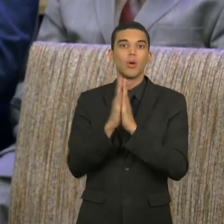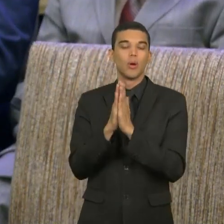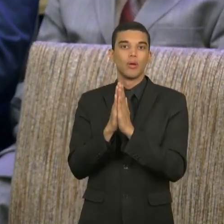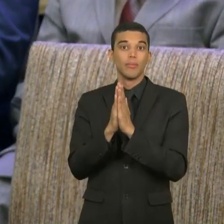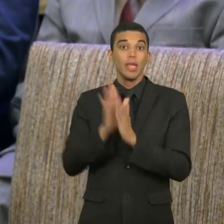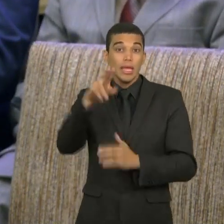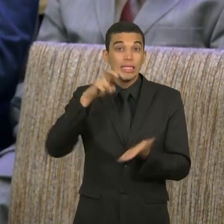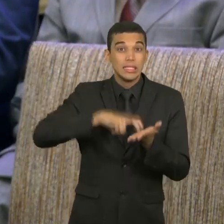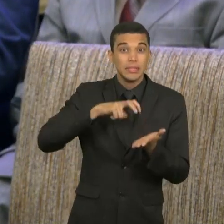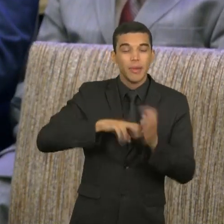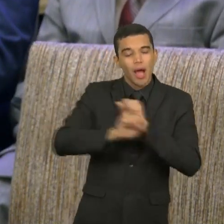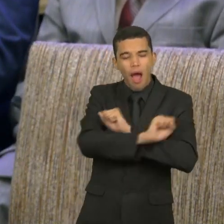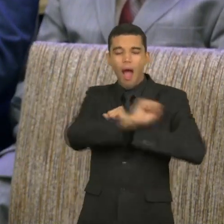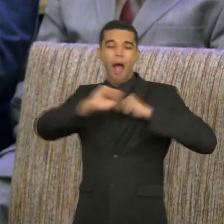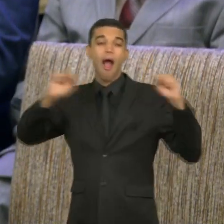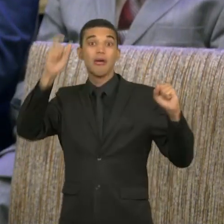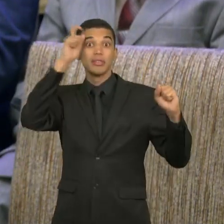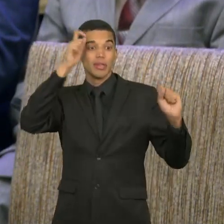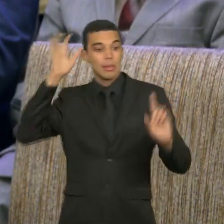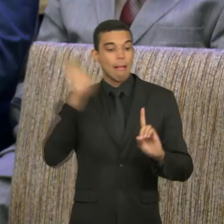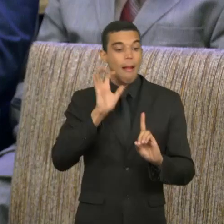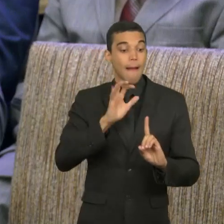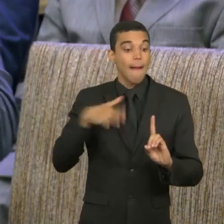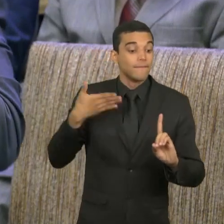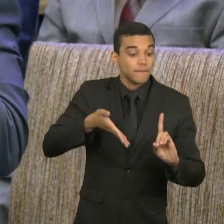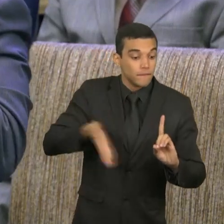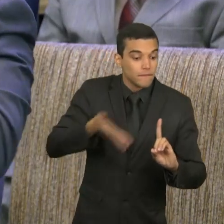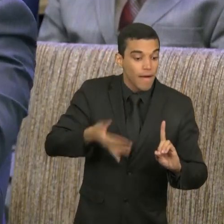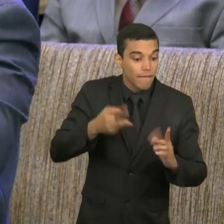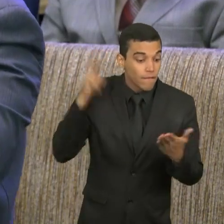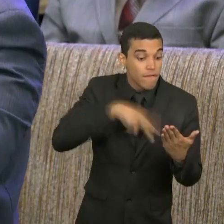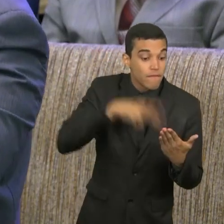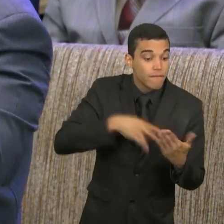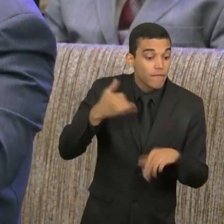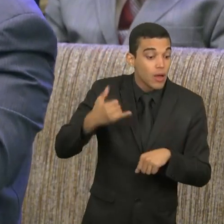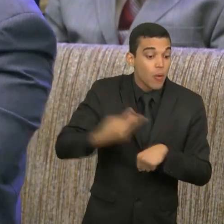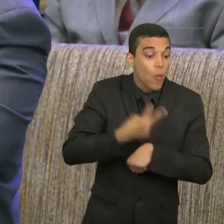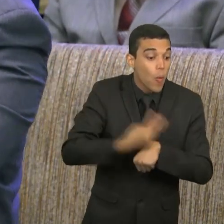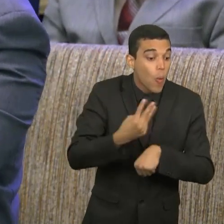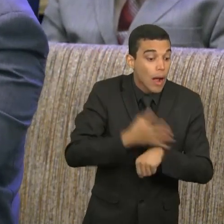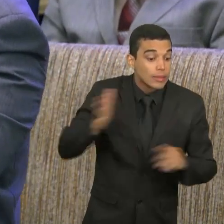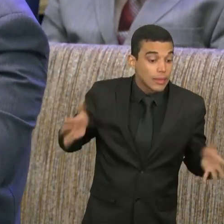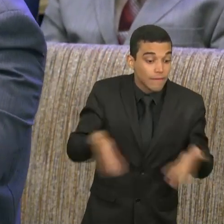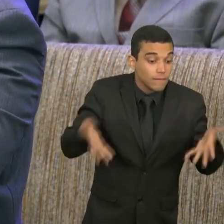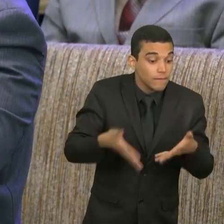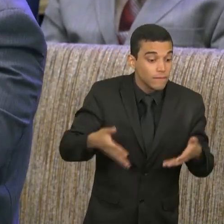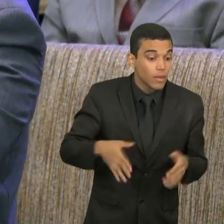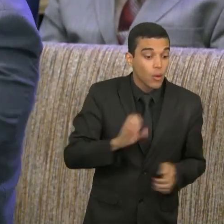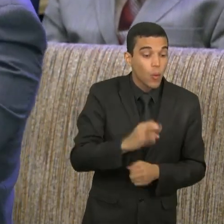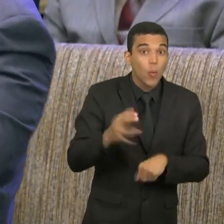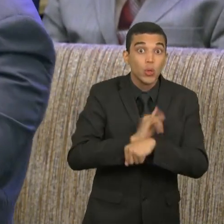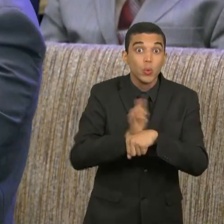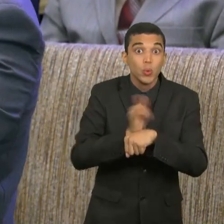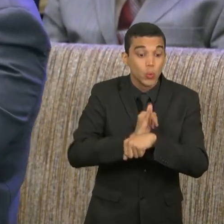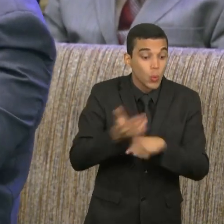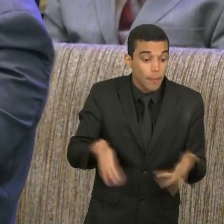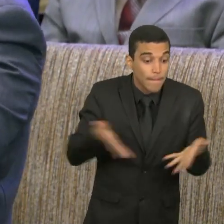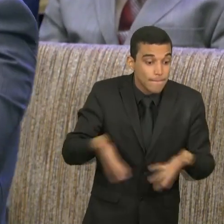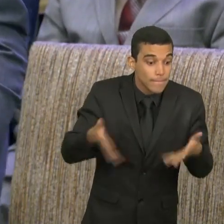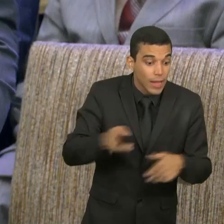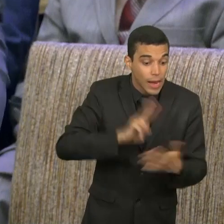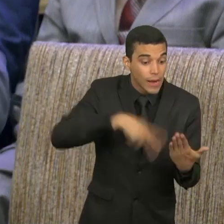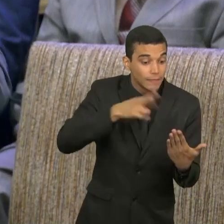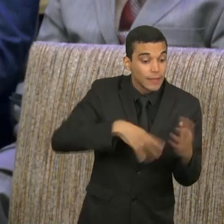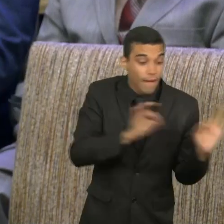o WhatsApp para ver quem foi que mandou a mensagem a primeira coisa que ele quer que você olhe para o YouTube para saber as últimas coisas que estão